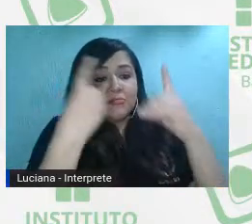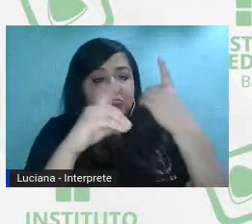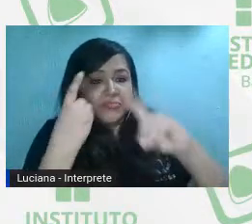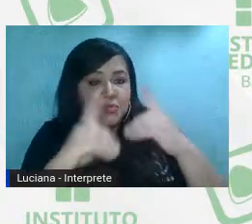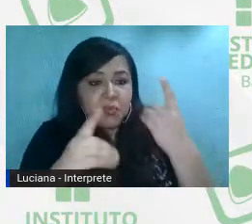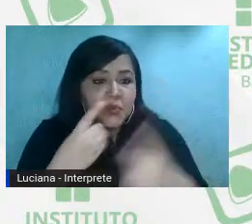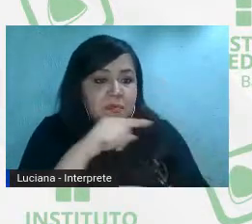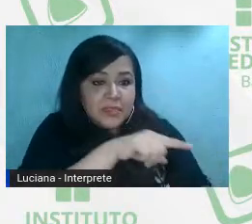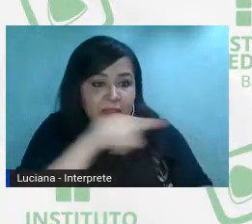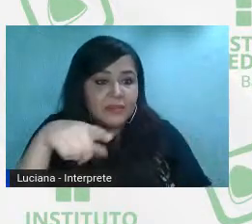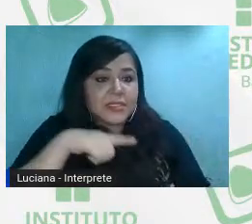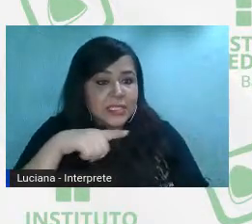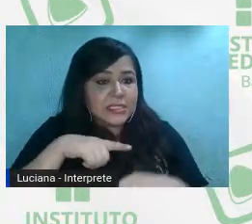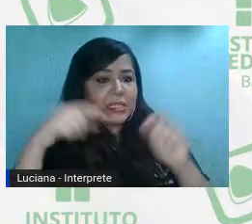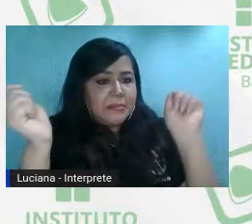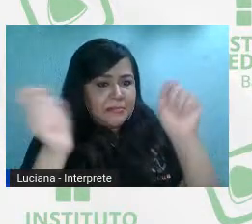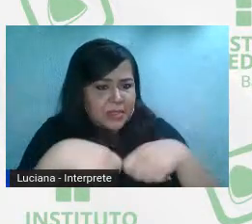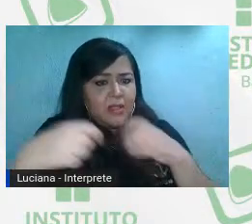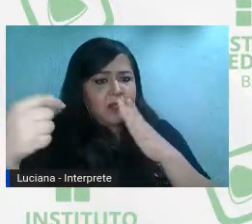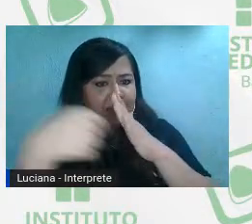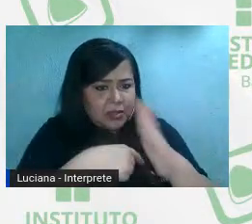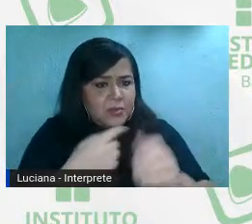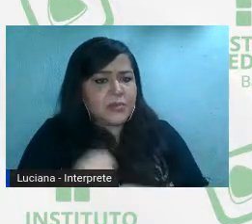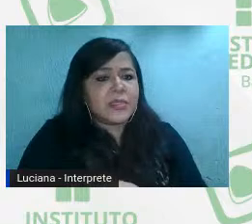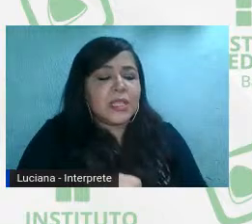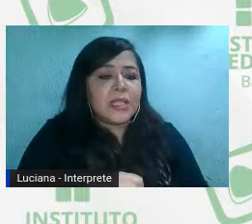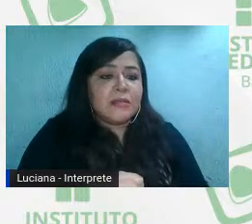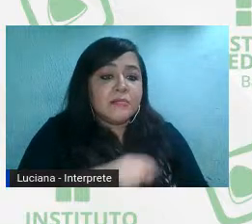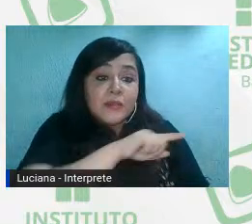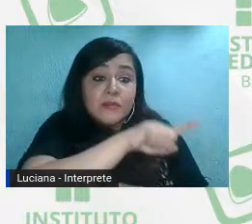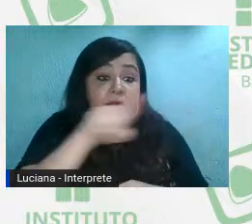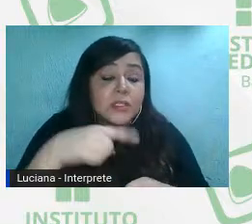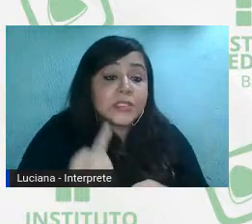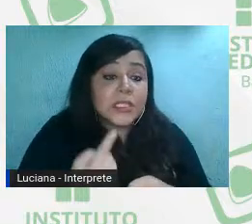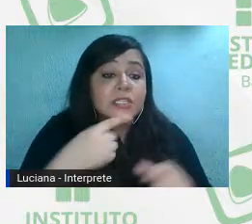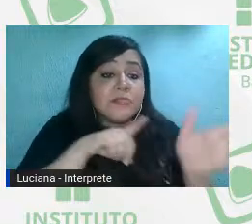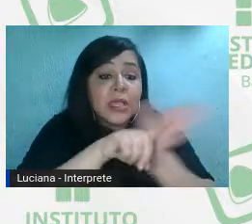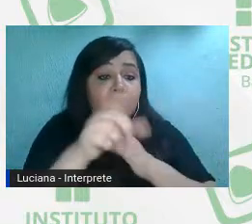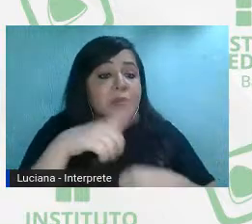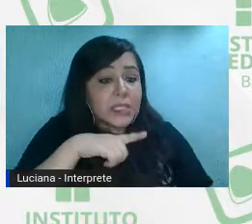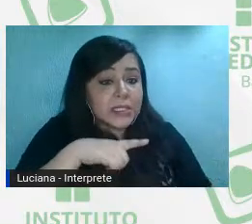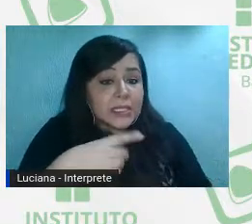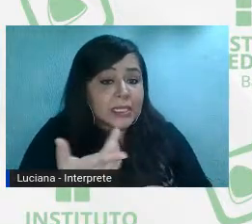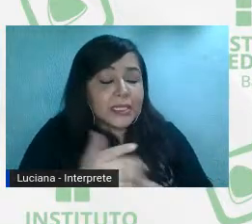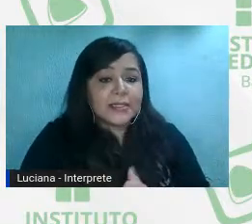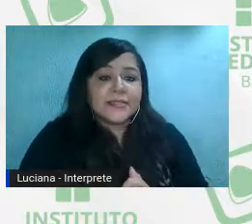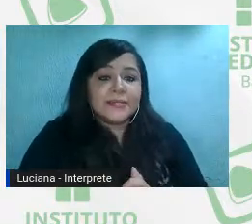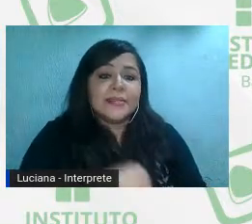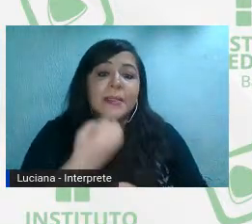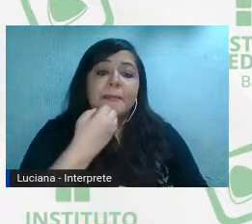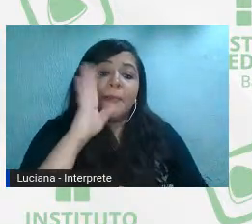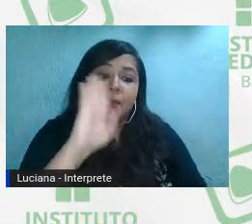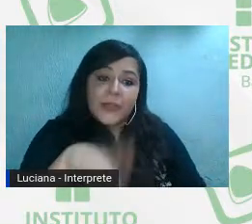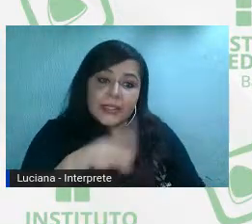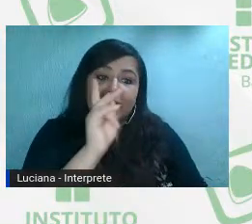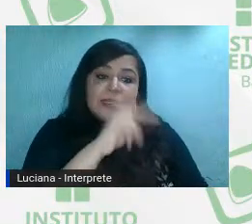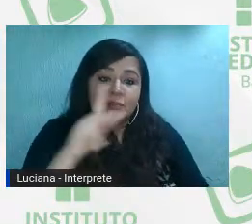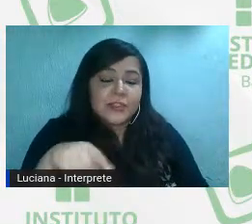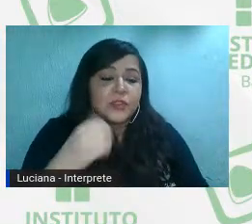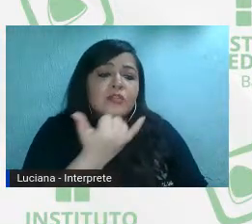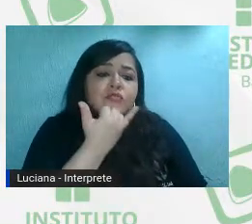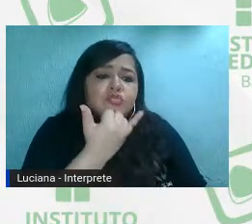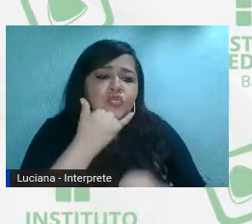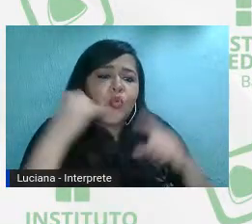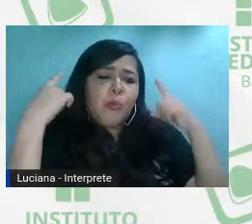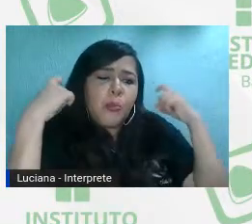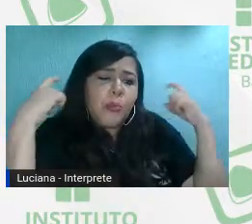que já foram vistos. Algum de vocês tem alguma pergunta? Boa tarde, professor. Desculpe o barulho, porque ainda não